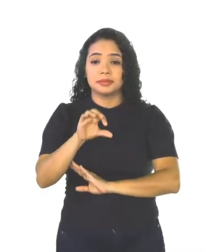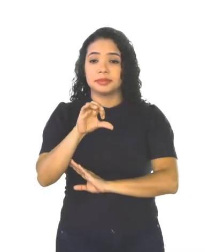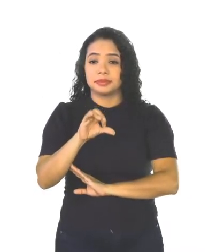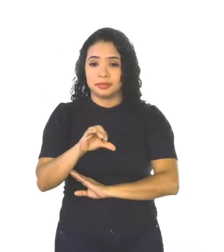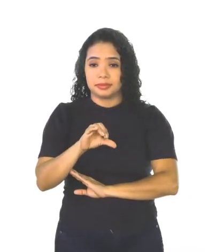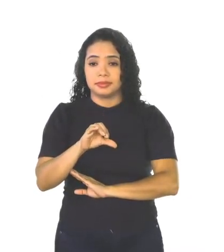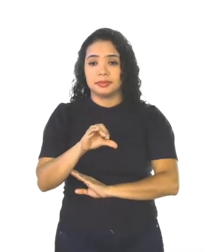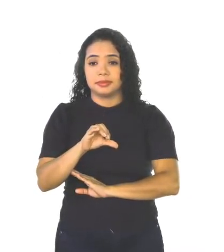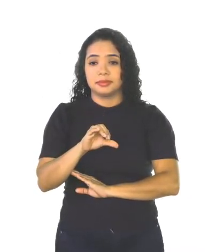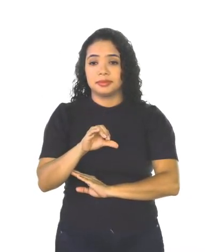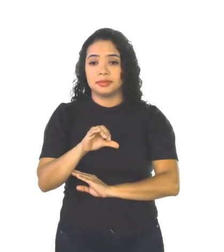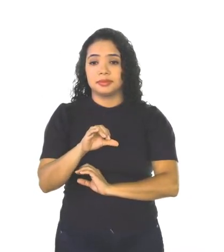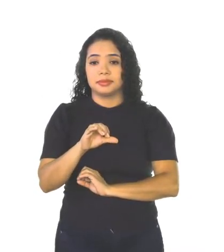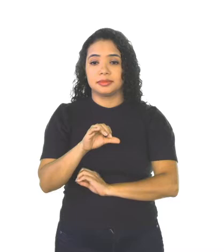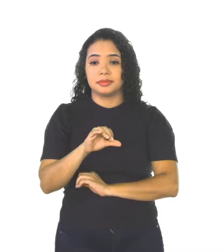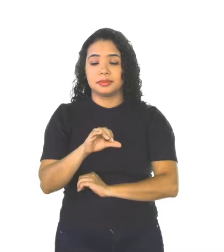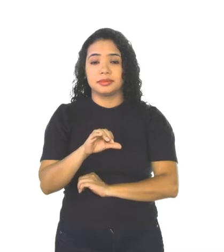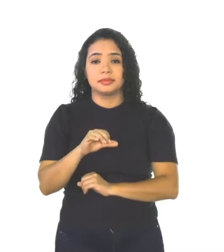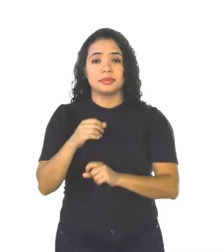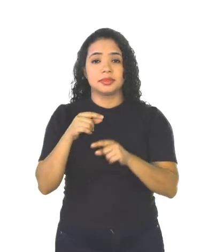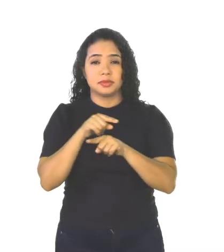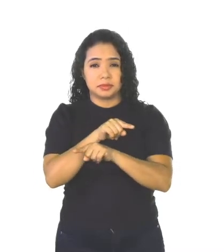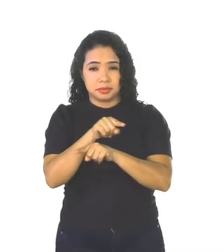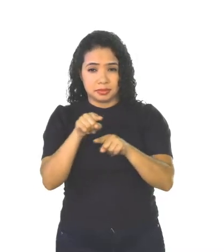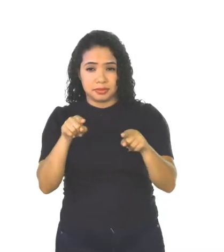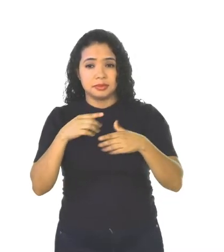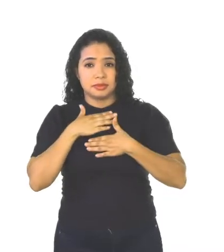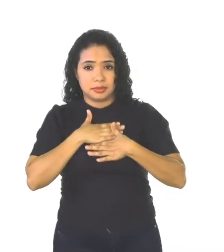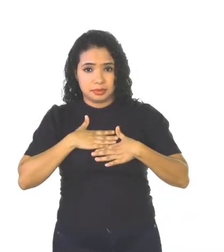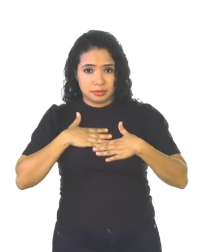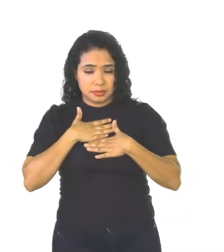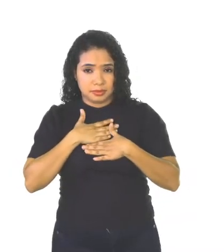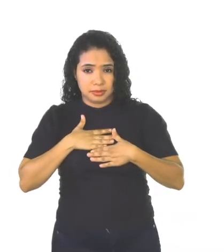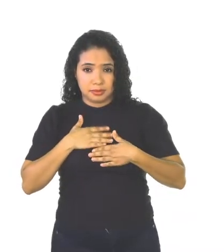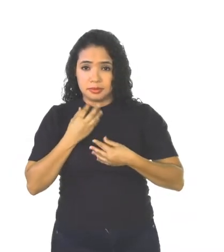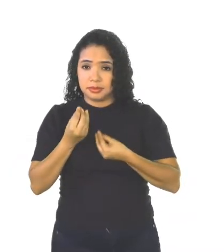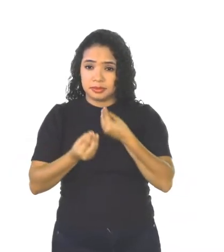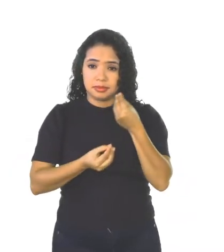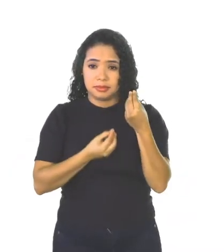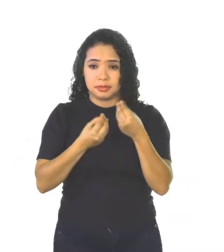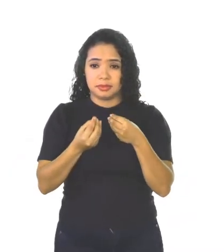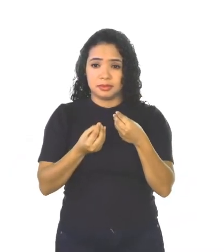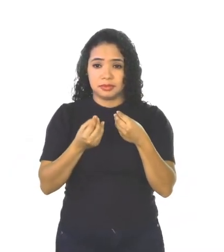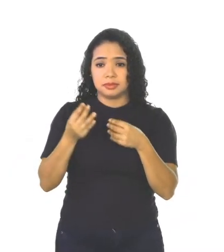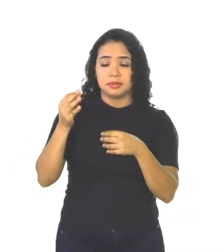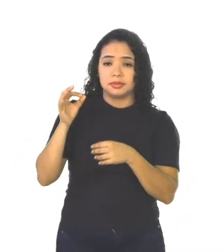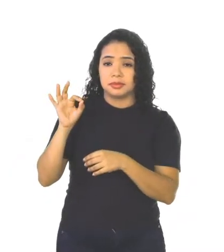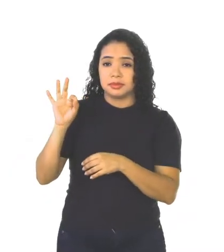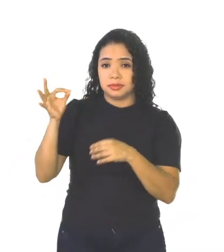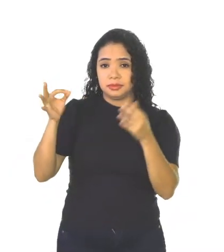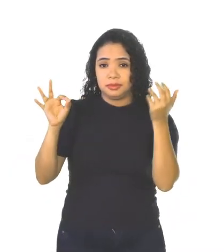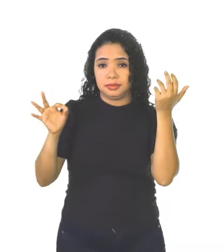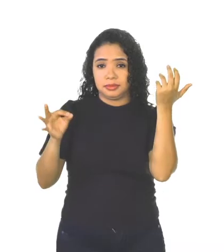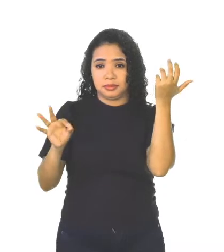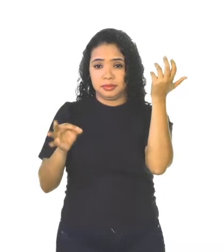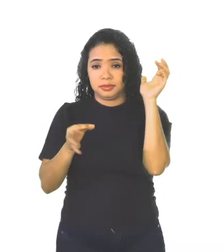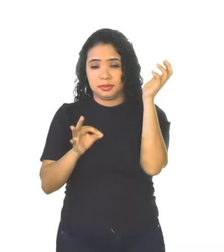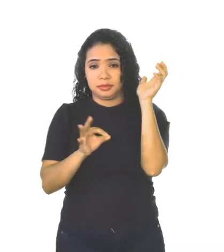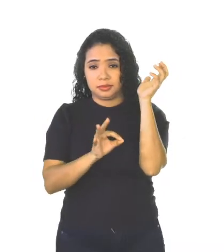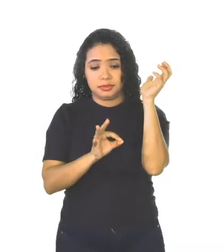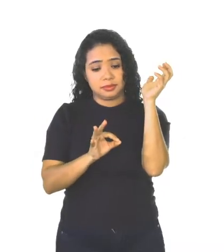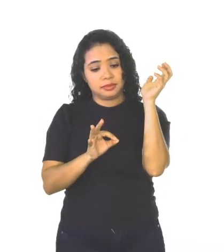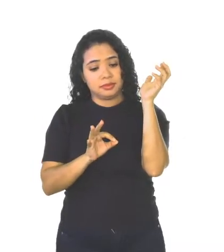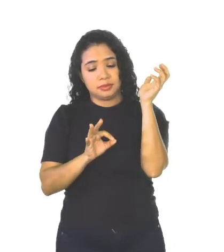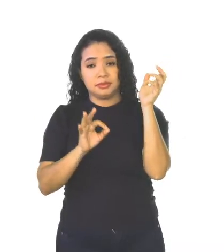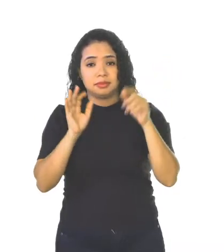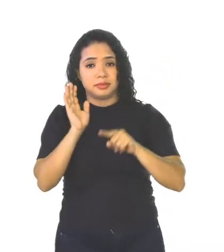seguinte, pergunta o seguinte: você gostou de como Dodô ajudou o Gil, o